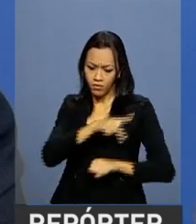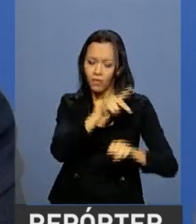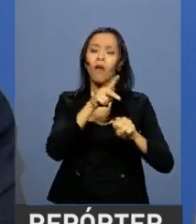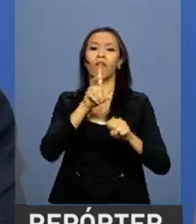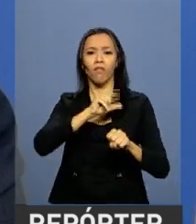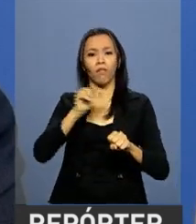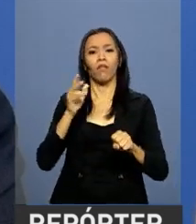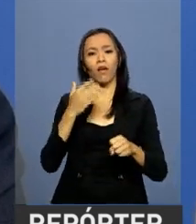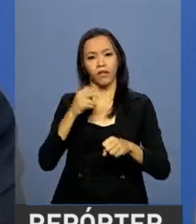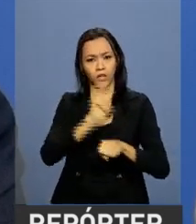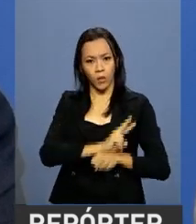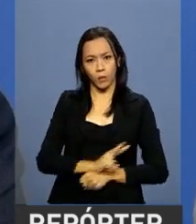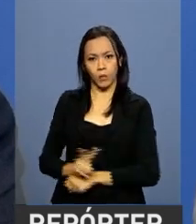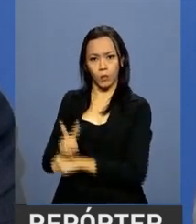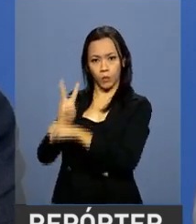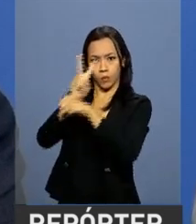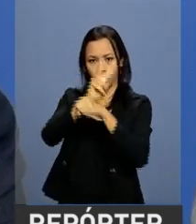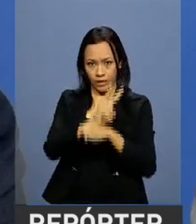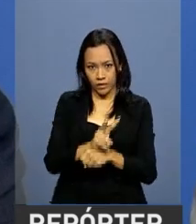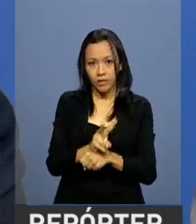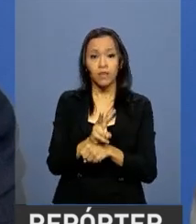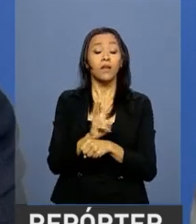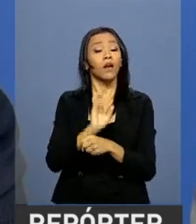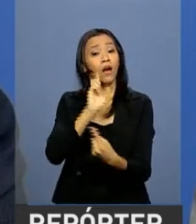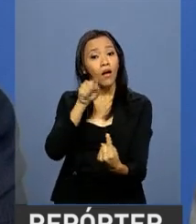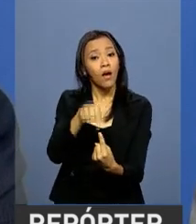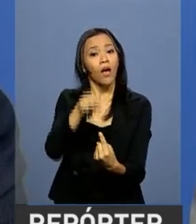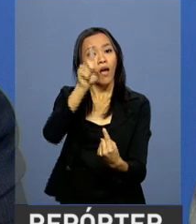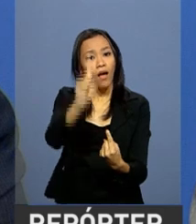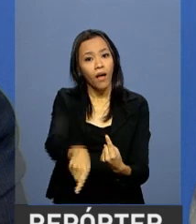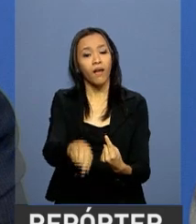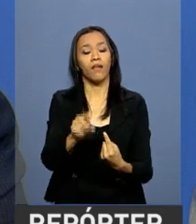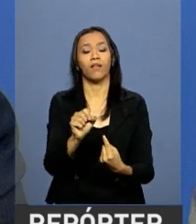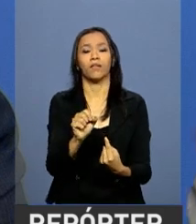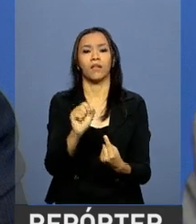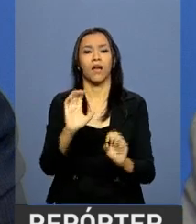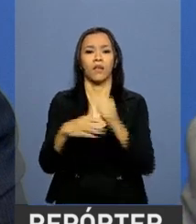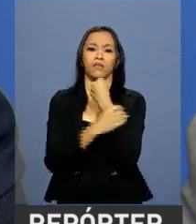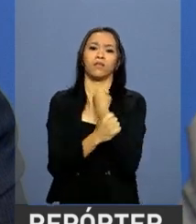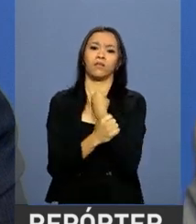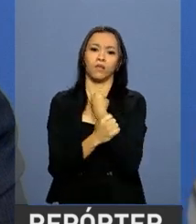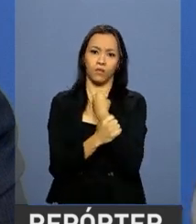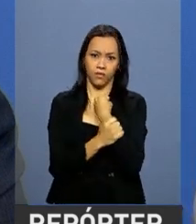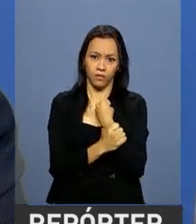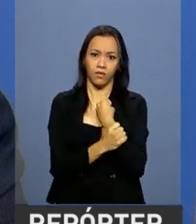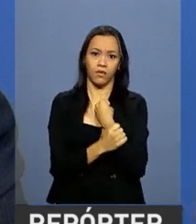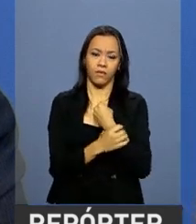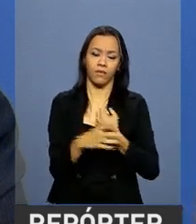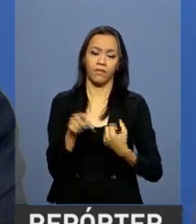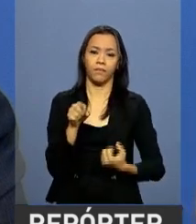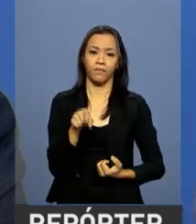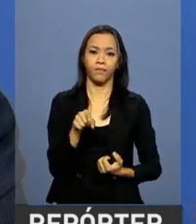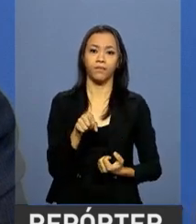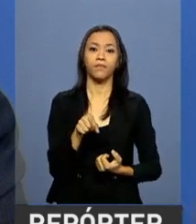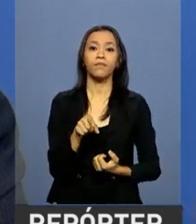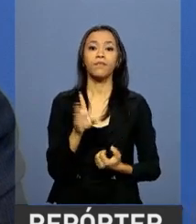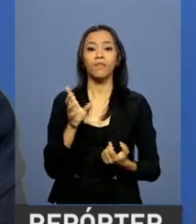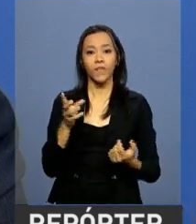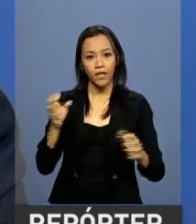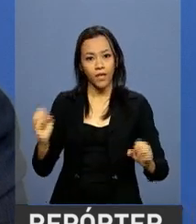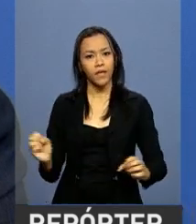de e que Visa sobretudo assegurar desse ponto de vista a